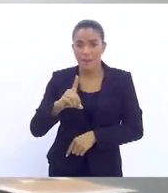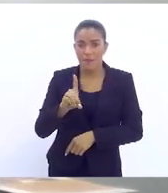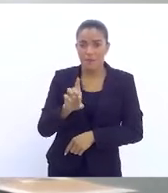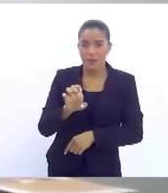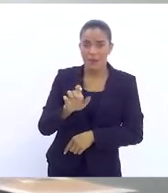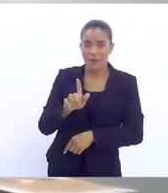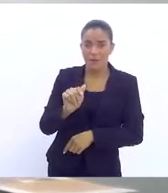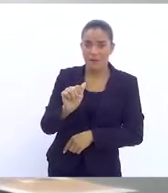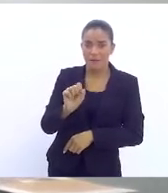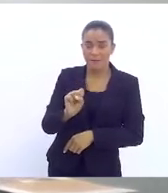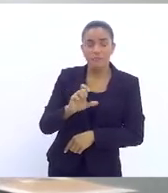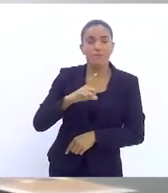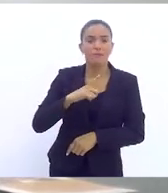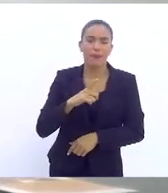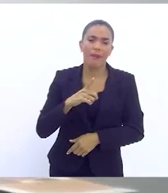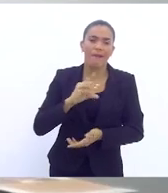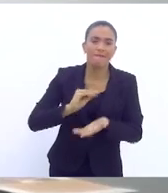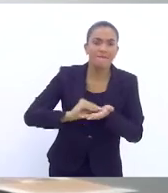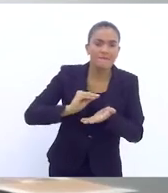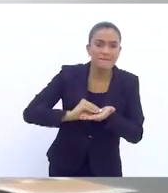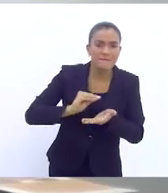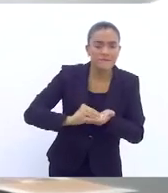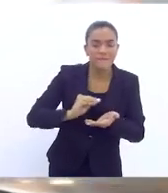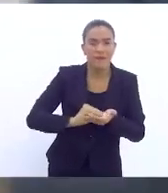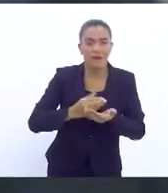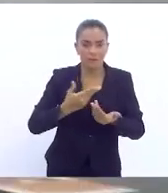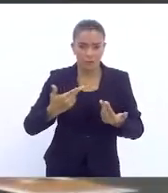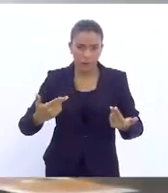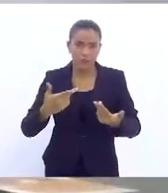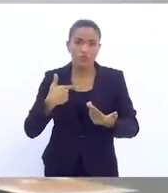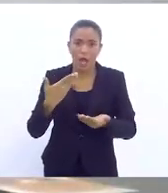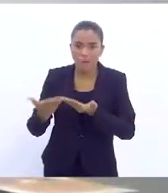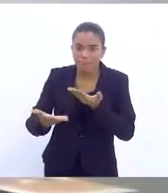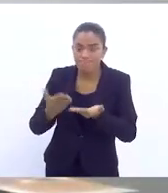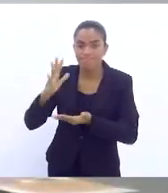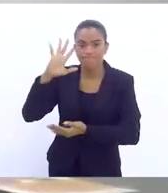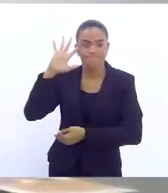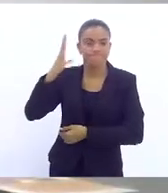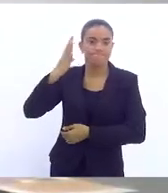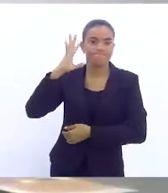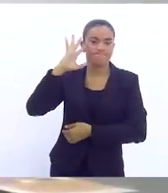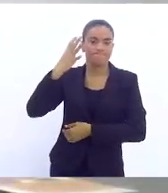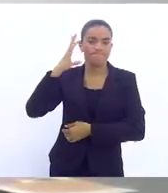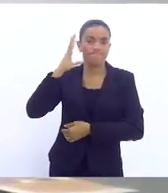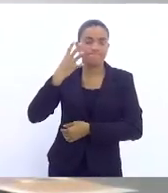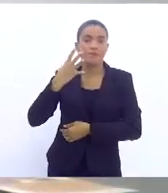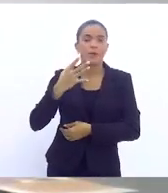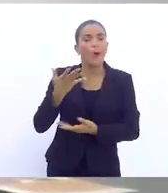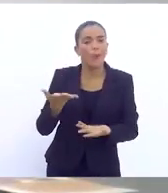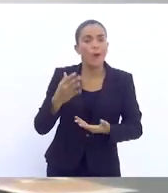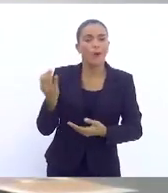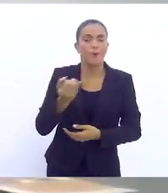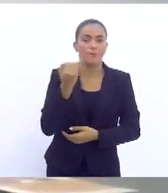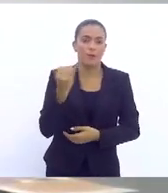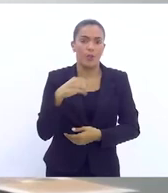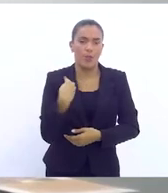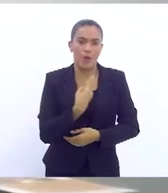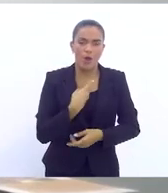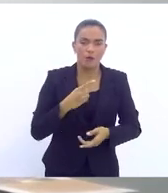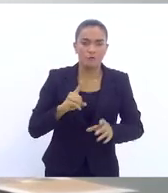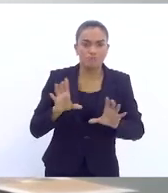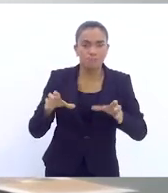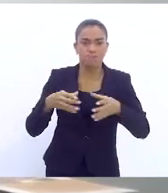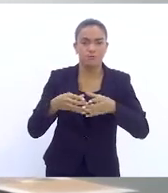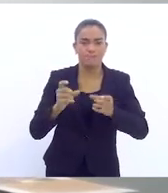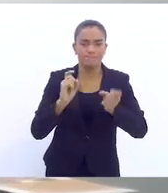pendências que já foram tratadas aqui por essa casa então ela é importante que a gente fizesse reuniões